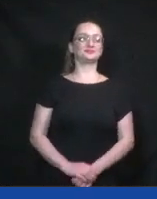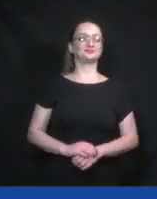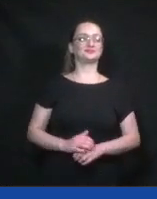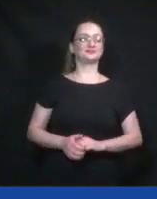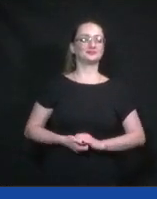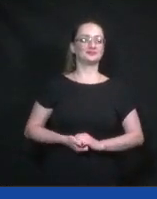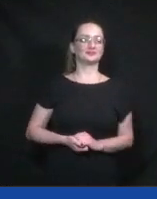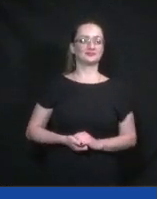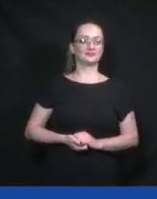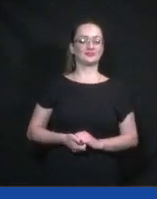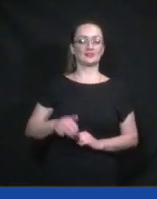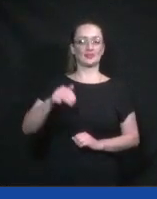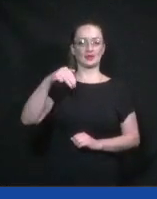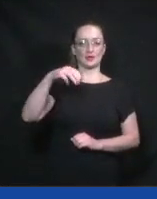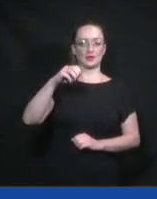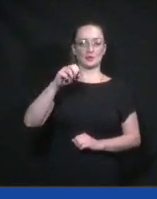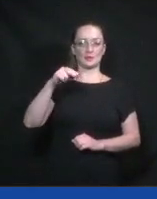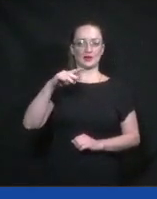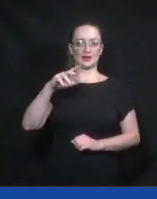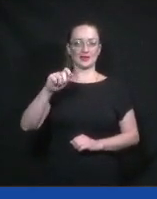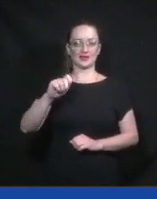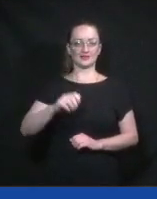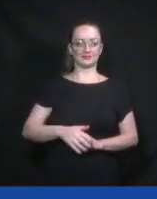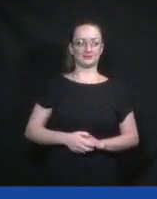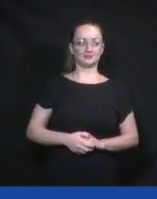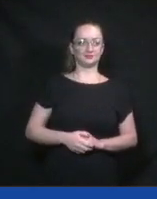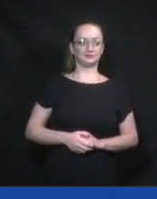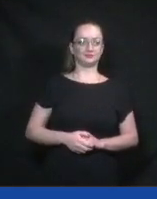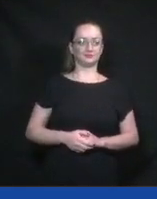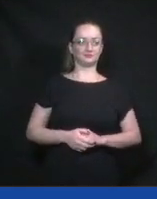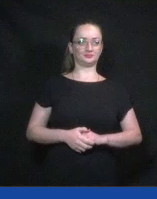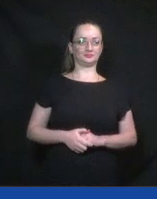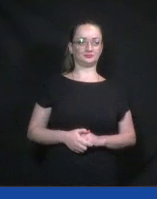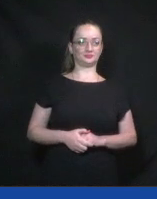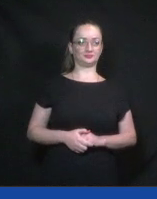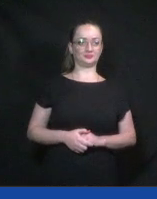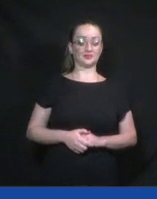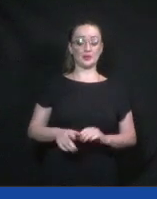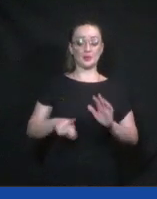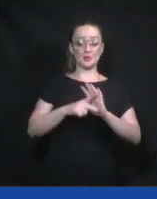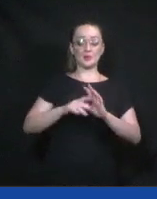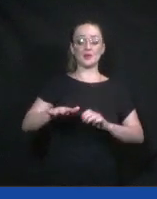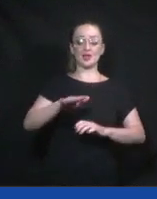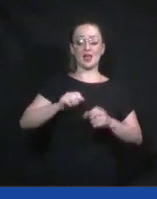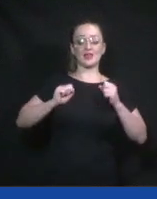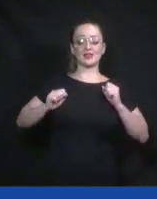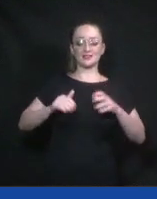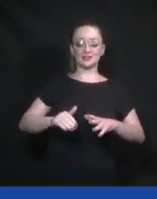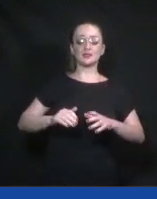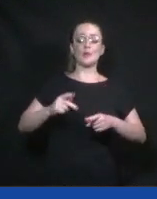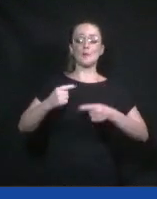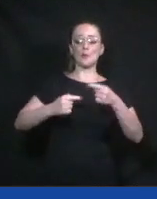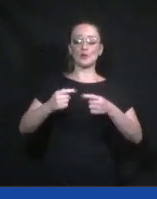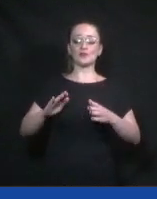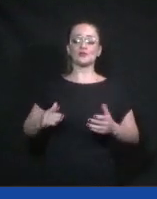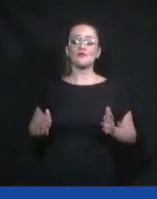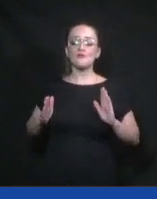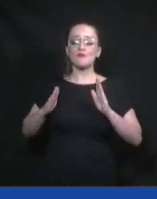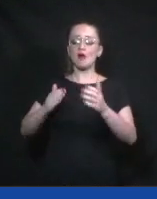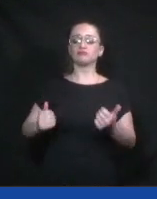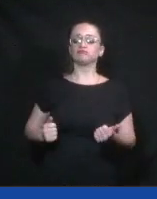Oi Mônica Sodré na rede gestão política pela sustentabilidade com